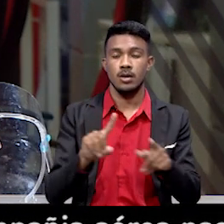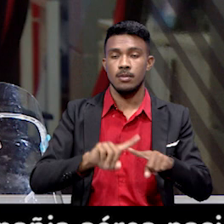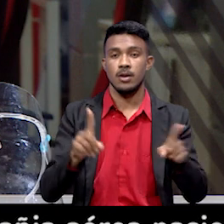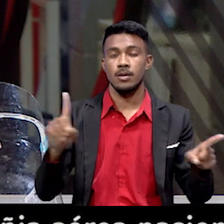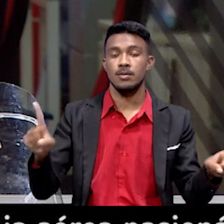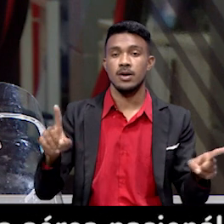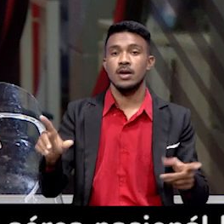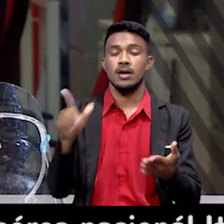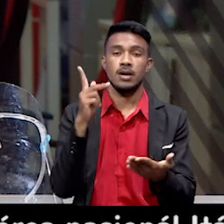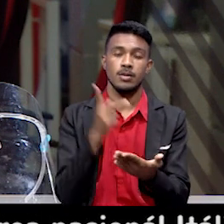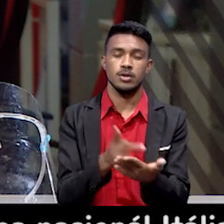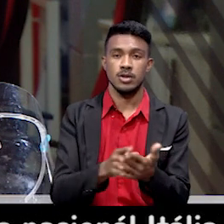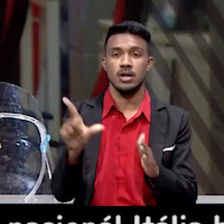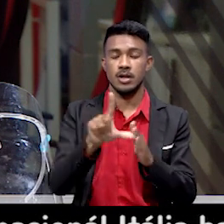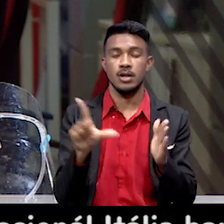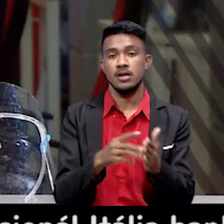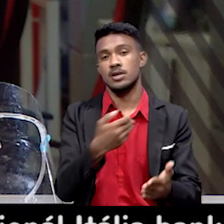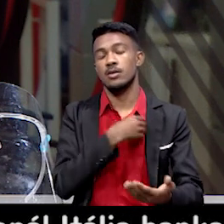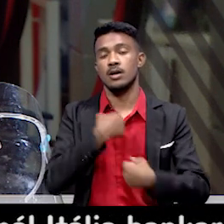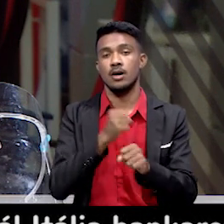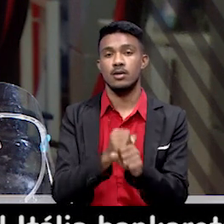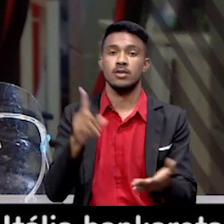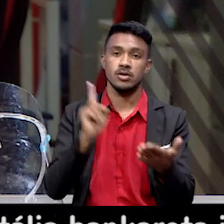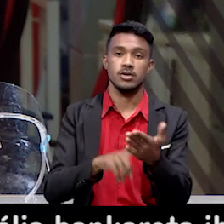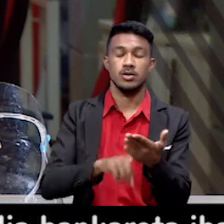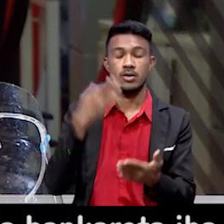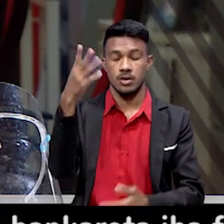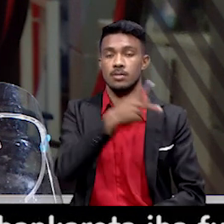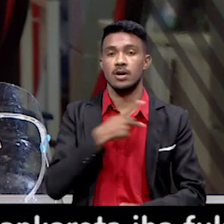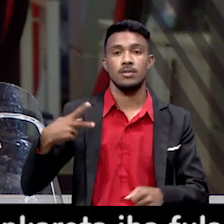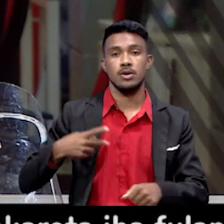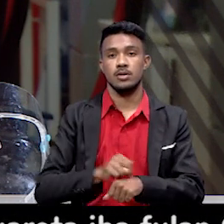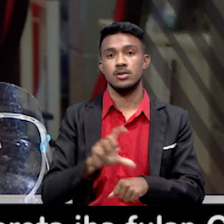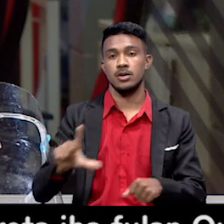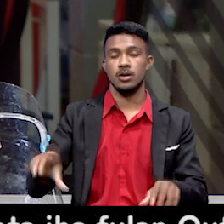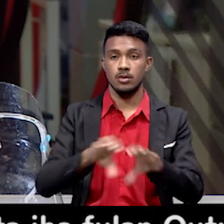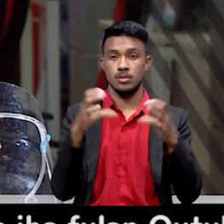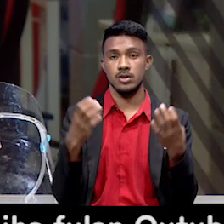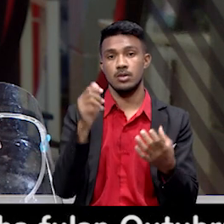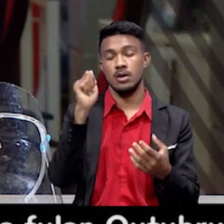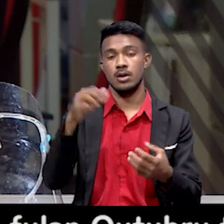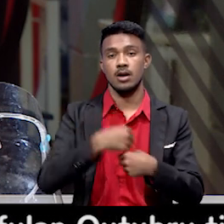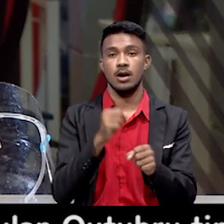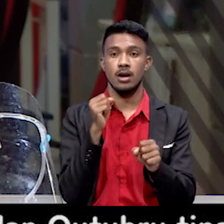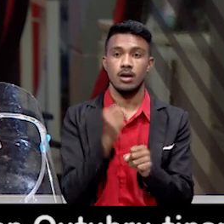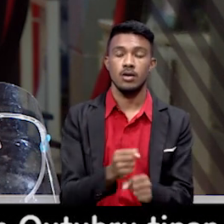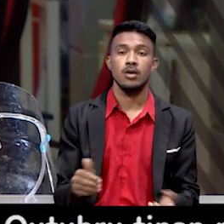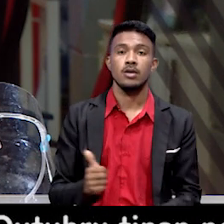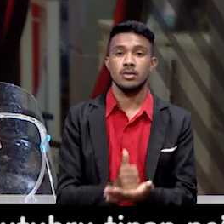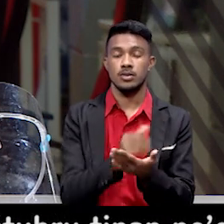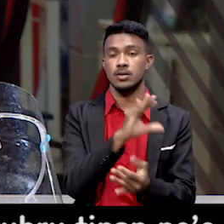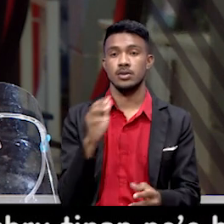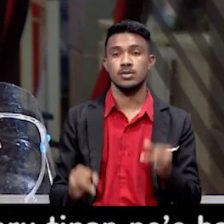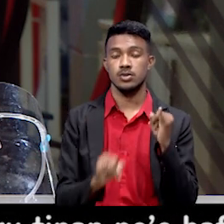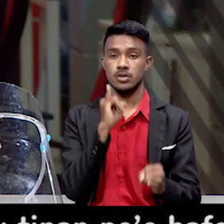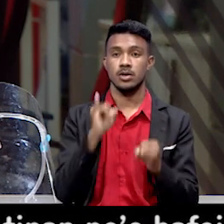refere se dau halu diskusão e plenário Parlamento Nacional tamba se rela comissão a. Nebe trata assunto constitucional no justiça. Atu